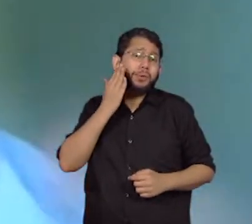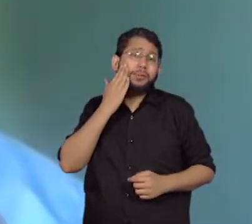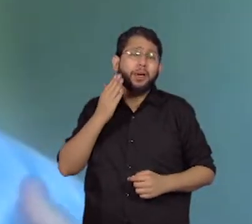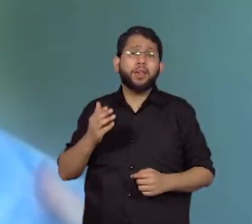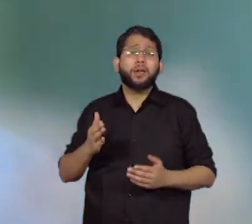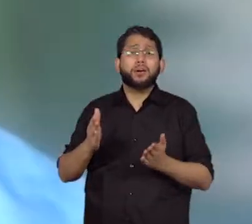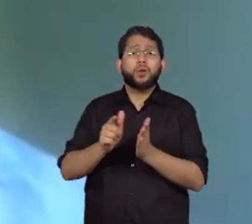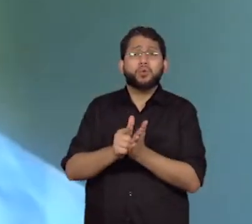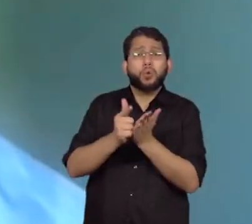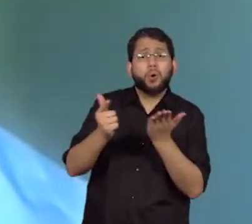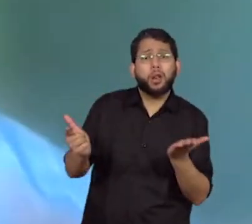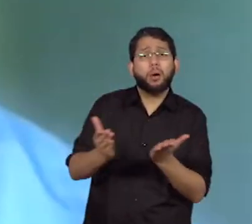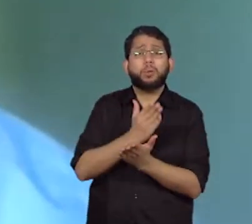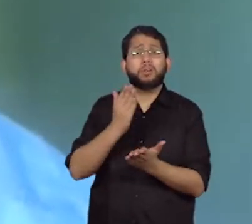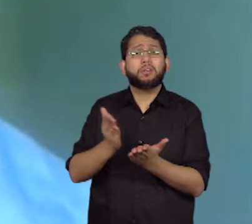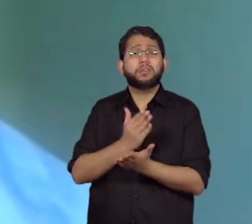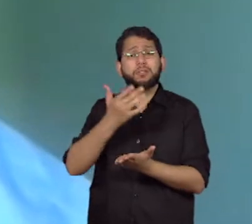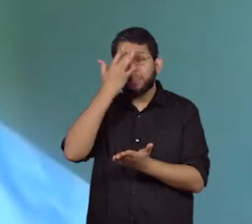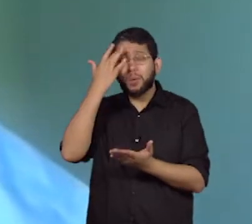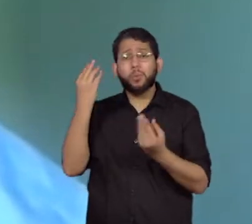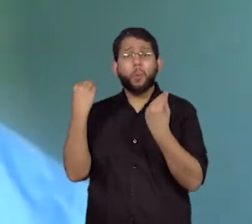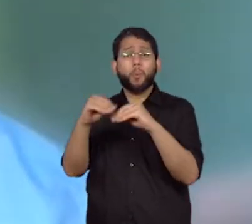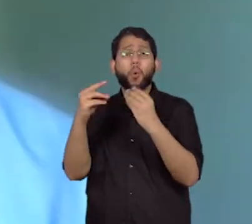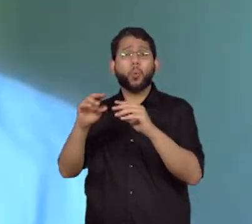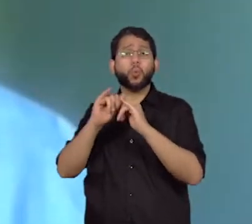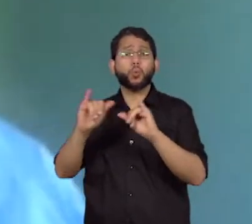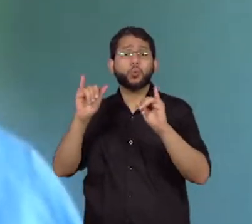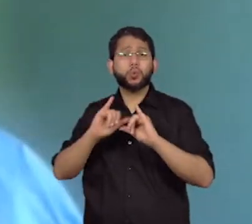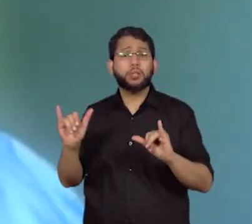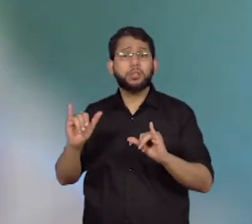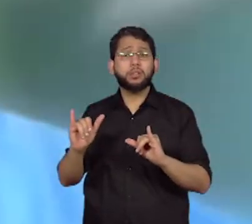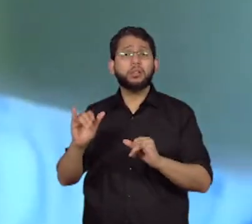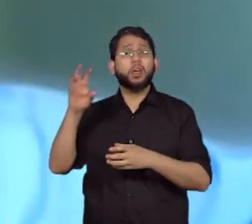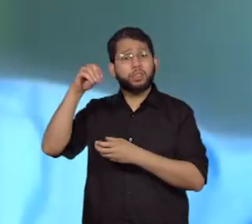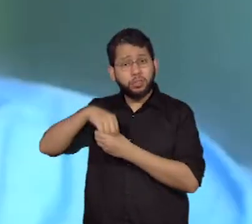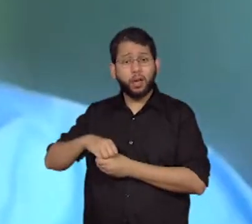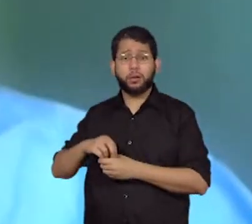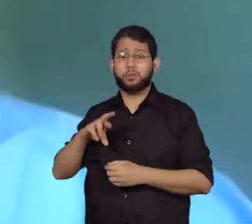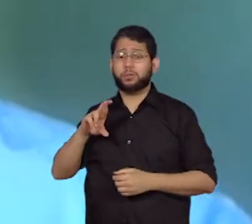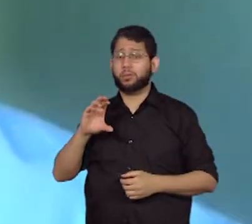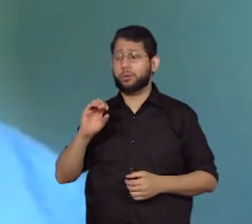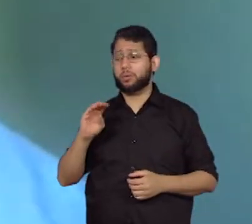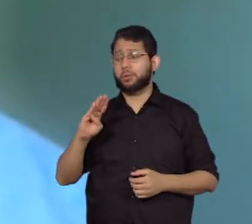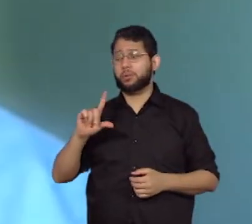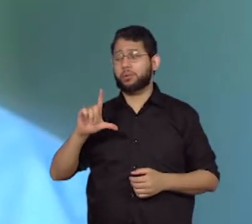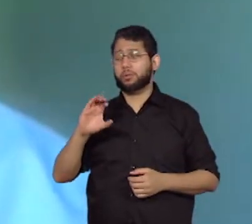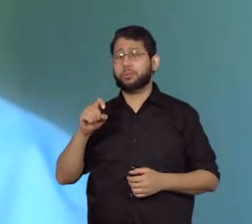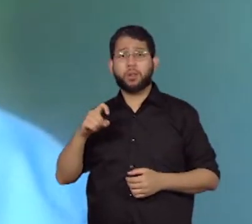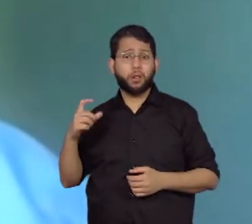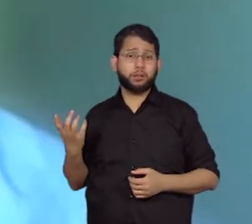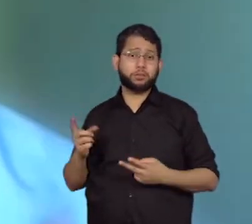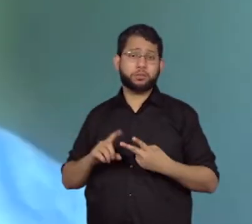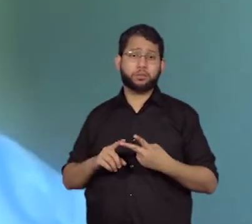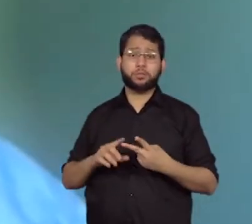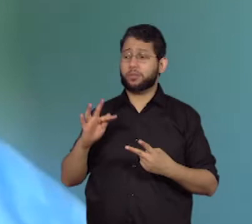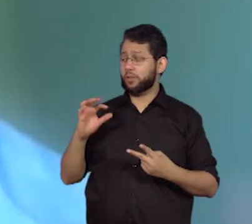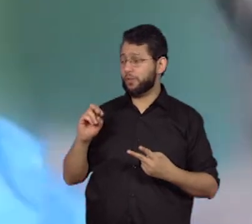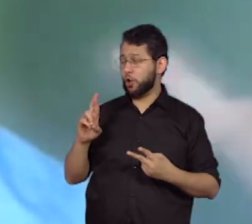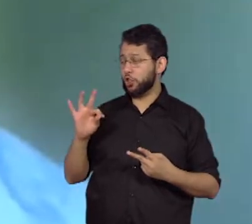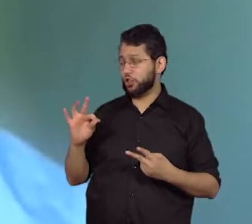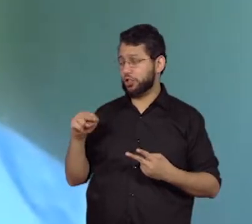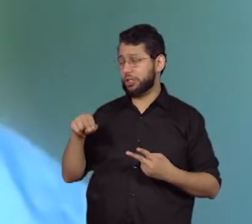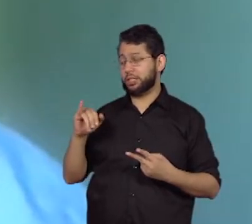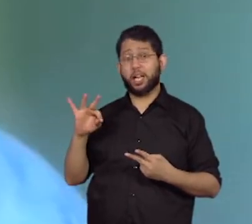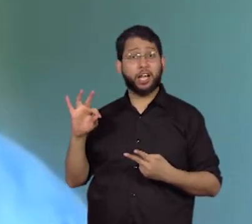de revista, produtor de conteúdo gerando notícia, por exemplo, dentro do Roblox, ou dentro do Fortnite, dentro dos